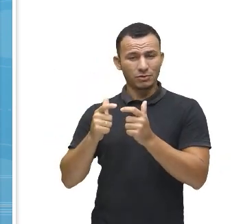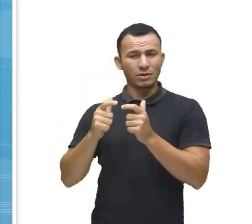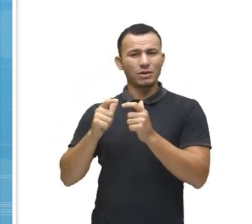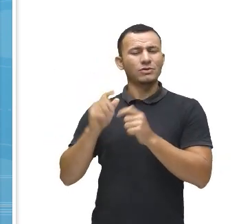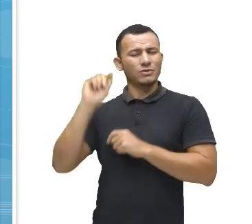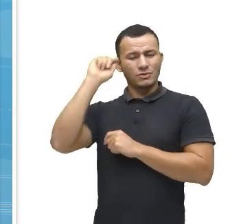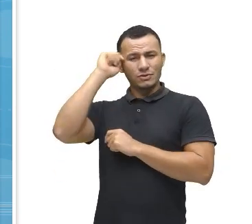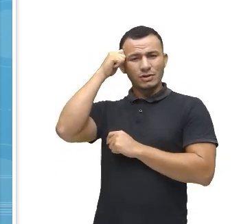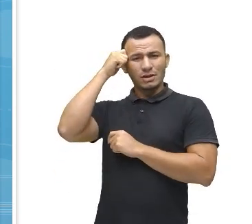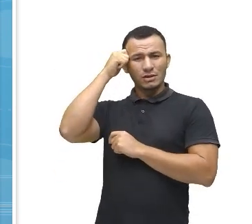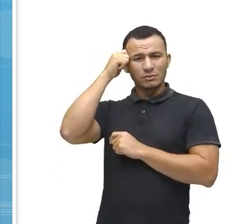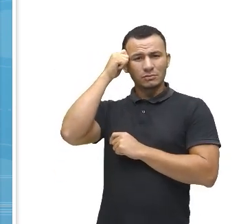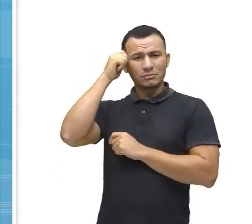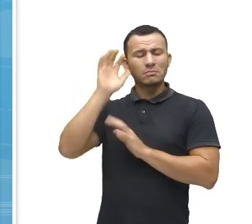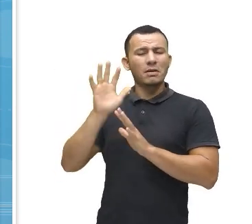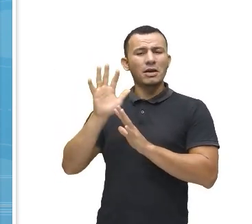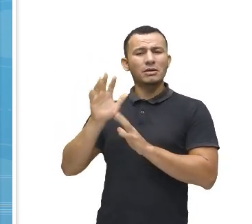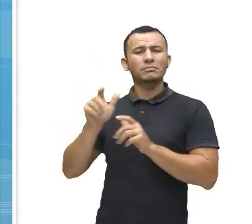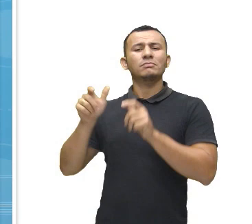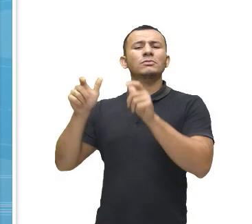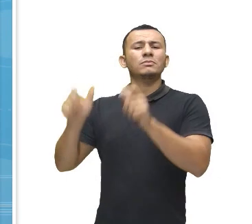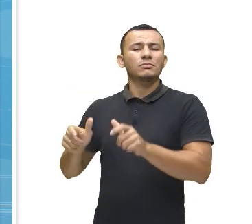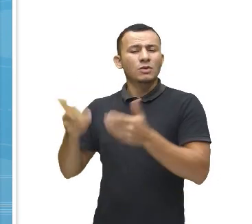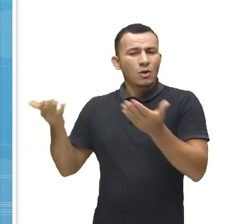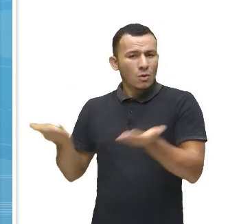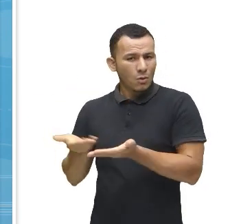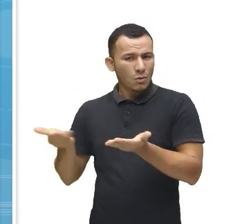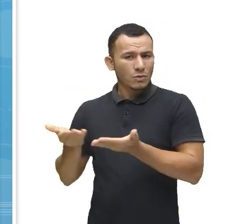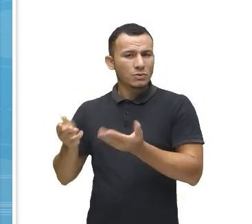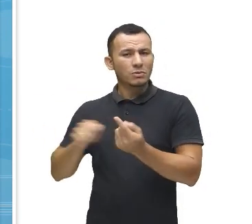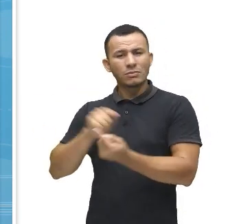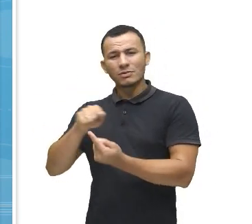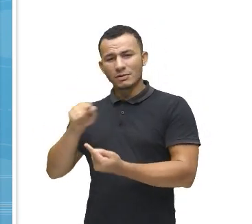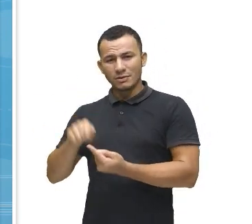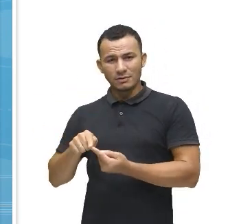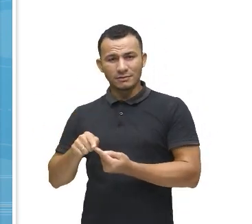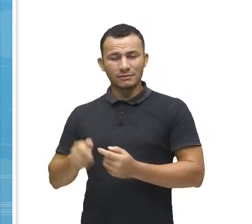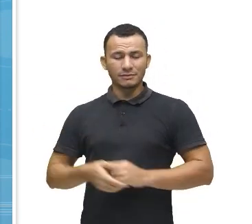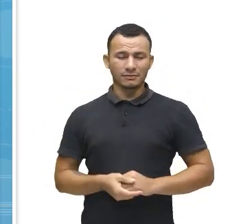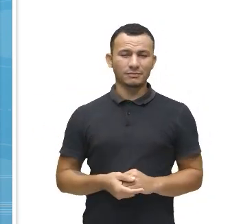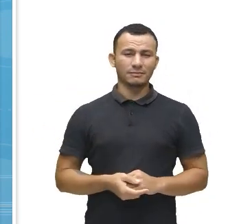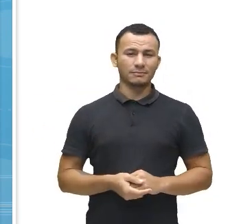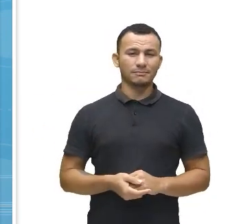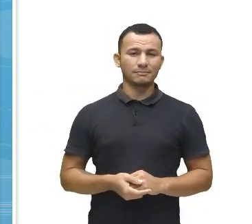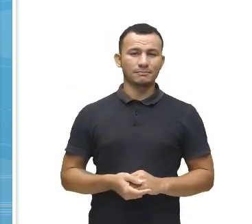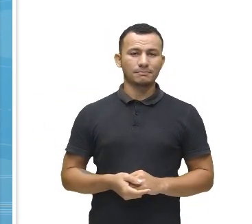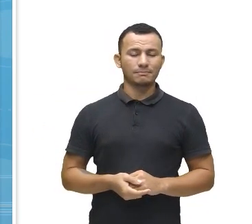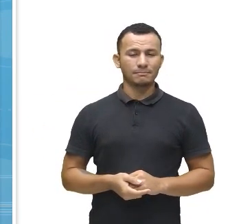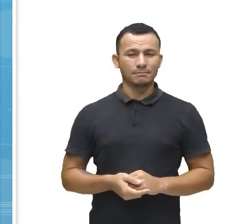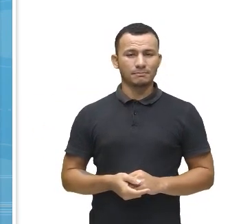quilombolas. O que que eles procuram atualmente? Vamos lá, gente. Vamos entender o que eles procuram, por favor.